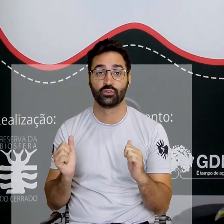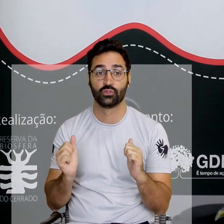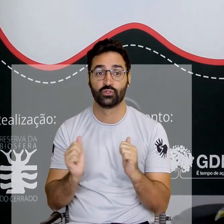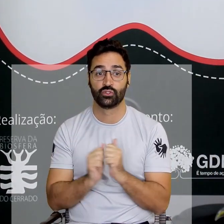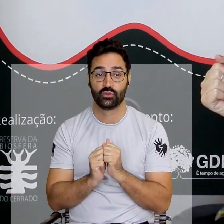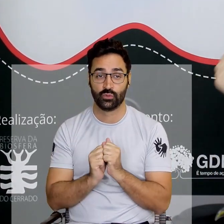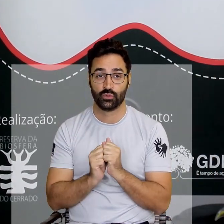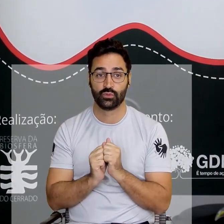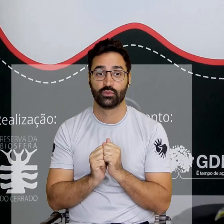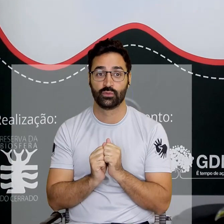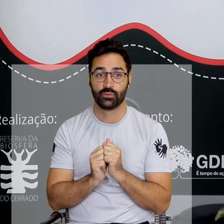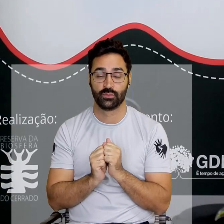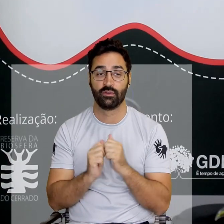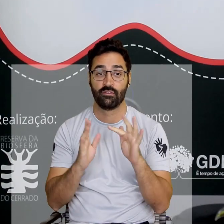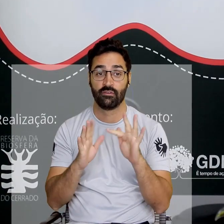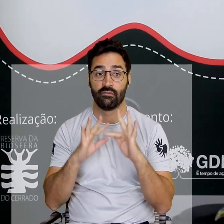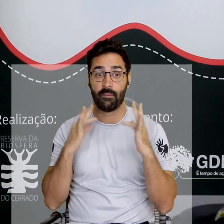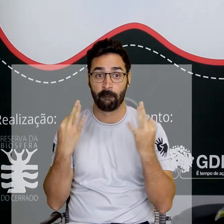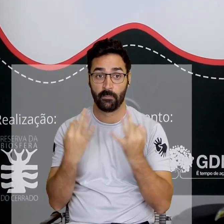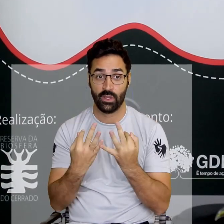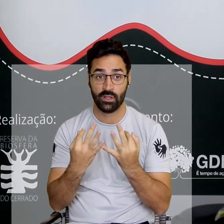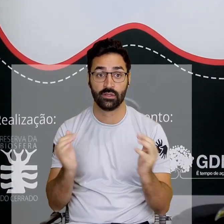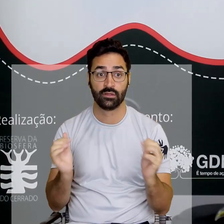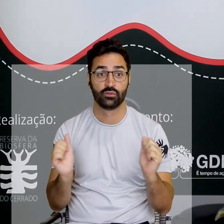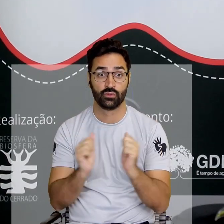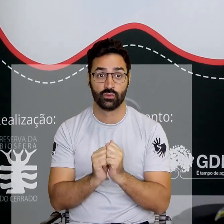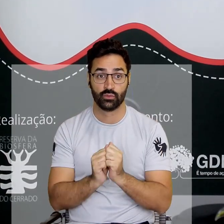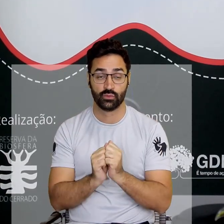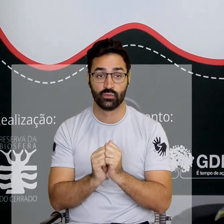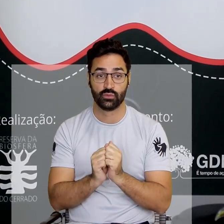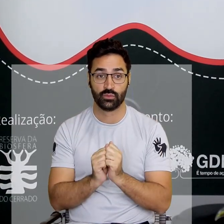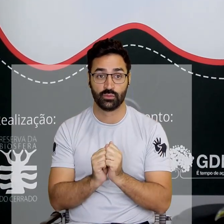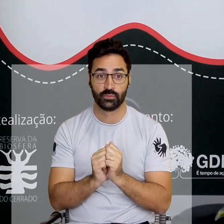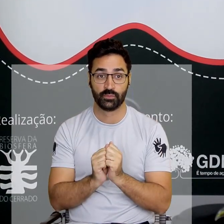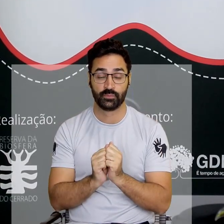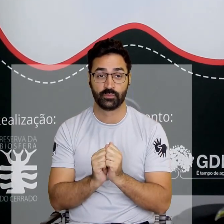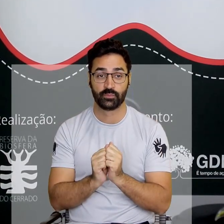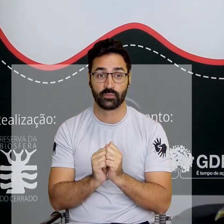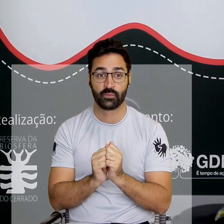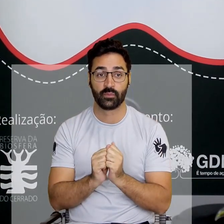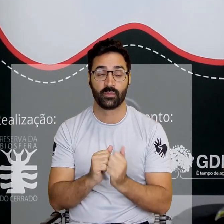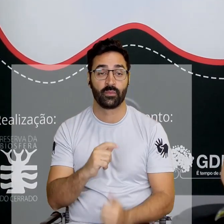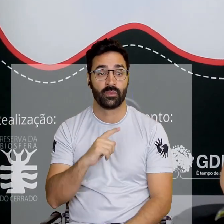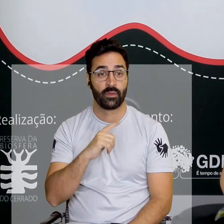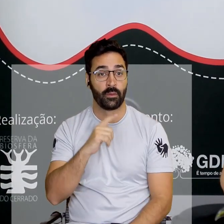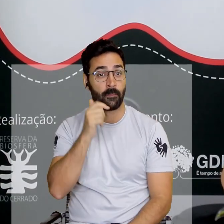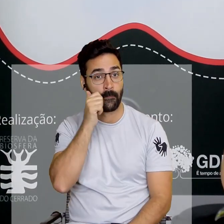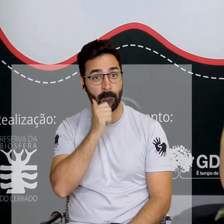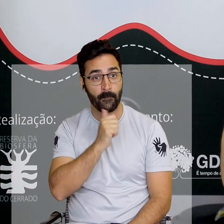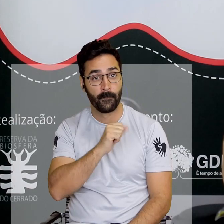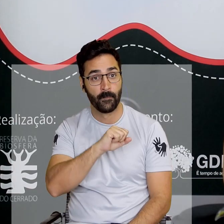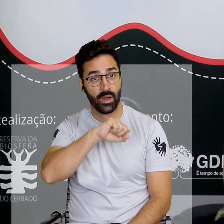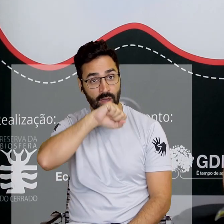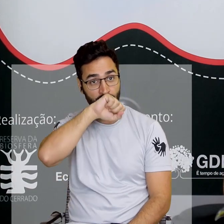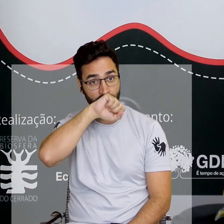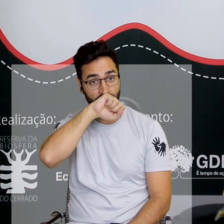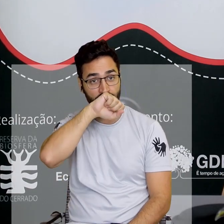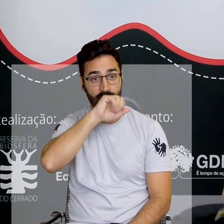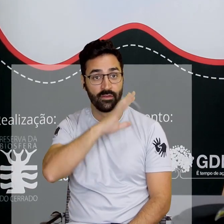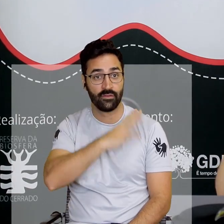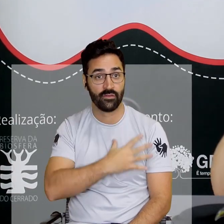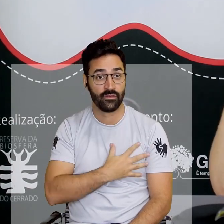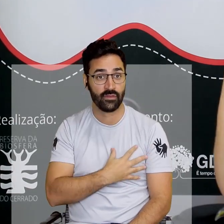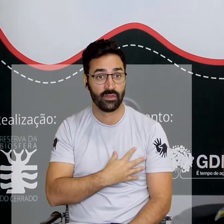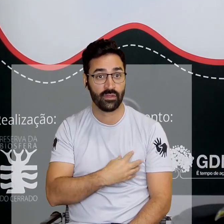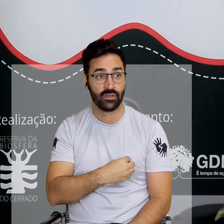junto, junto. Aí tem, ela falou da mamãe, dos filhos,